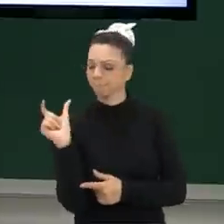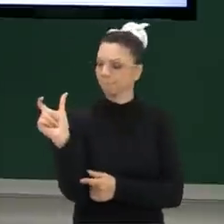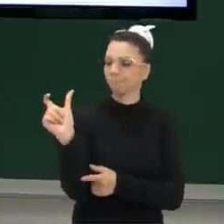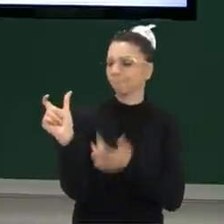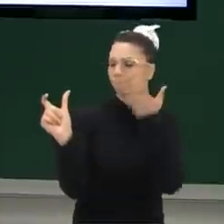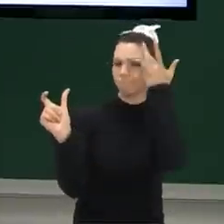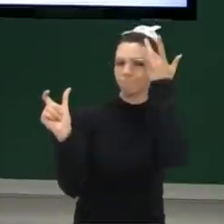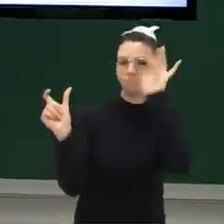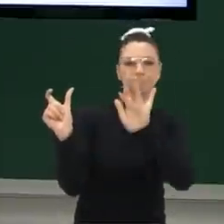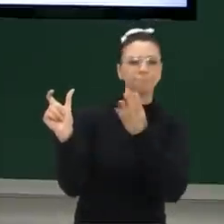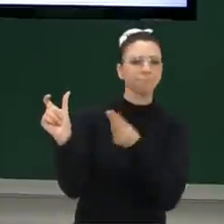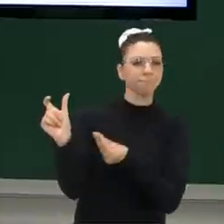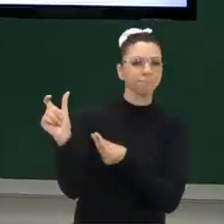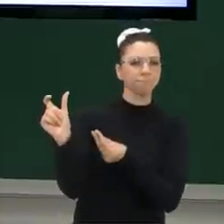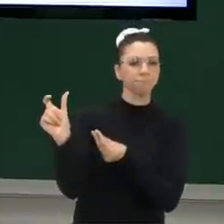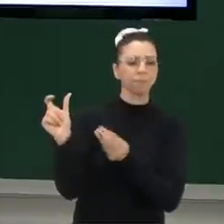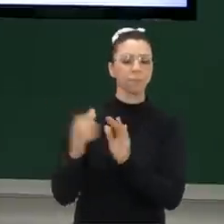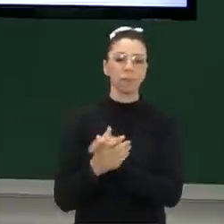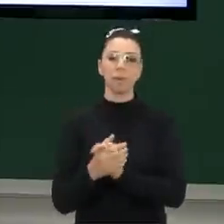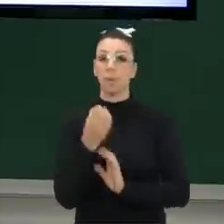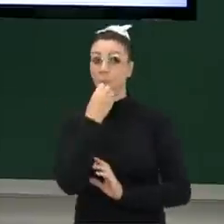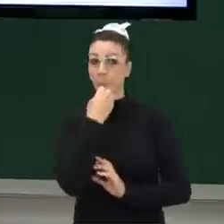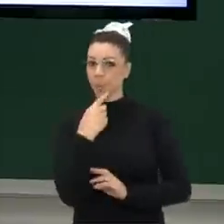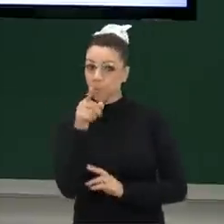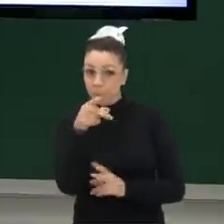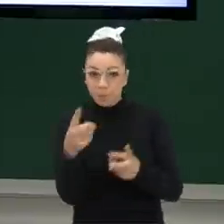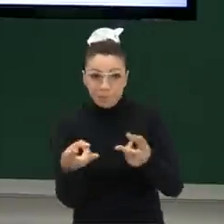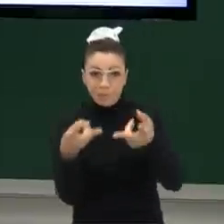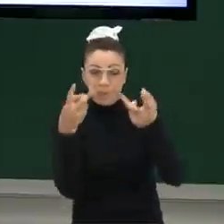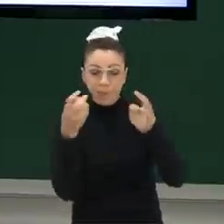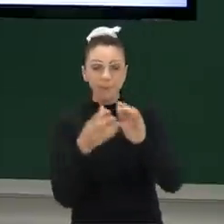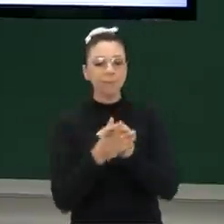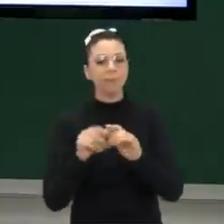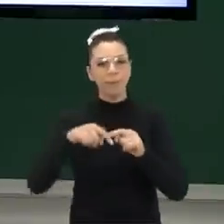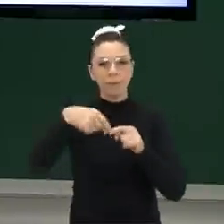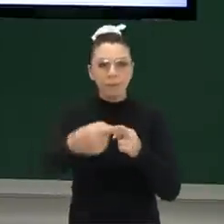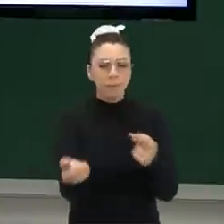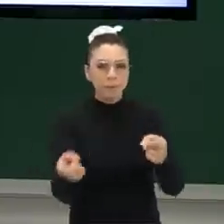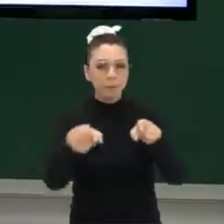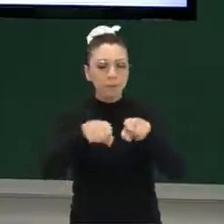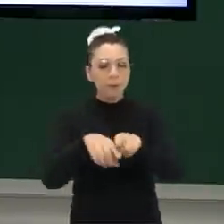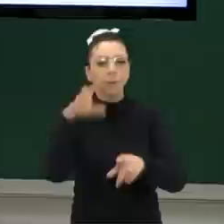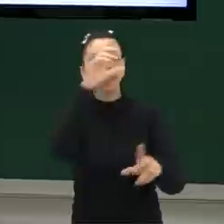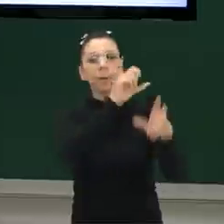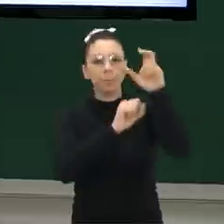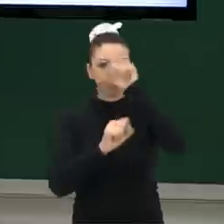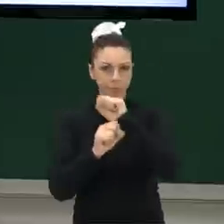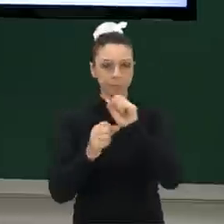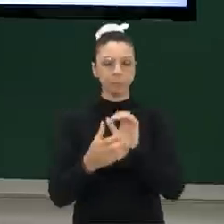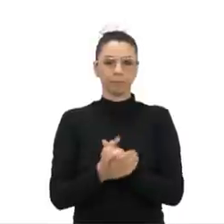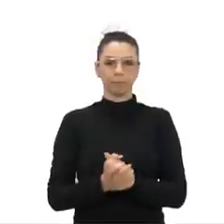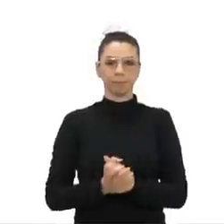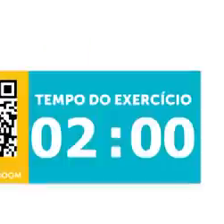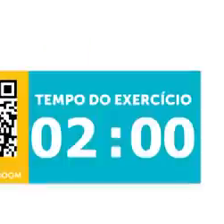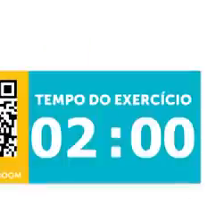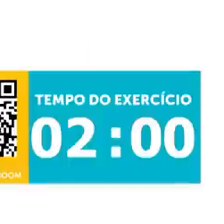sei o que é. Que bom que você percebeu isso. Já já nós vamos aprender essa palavrinha.